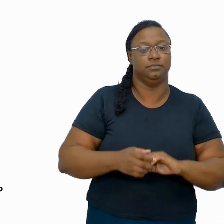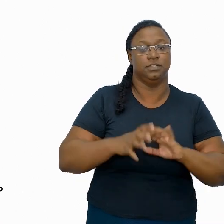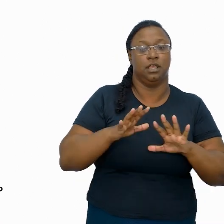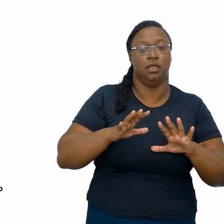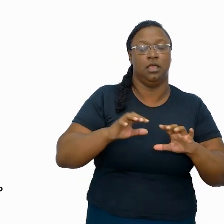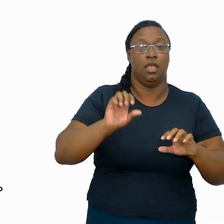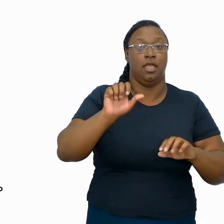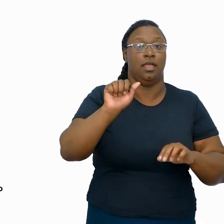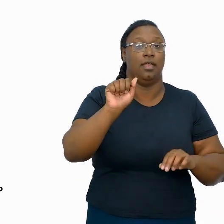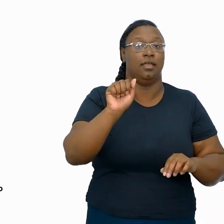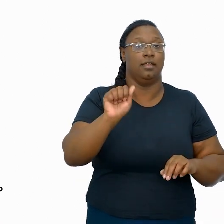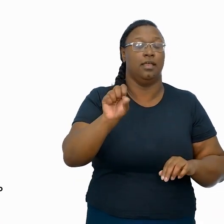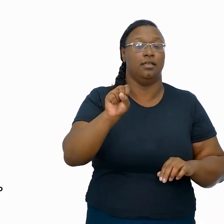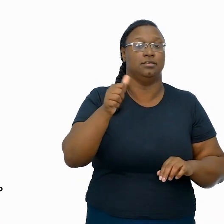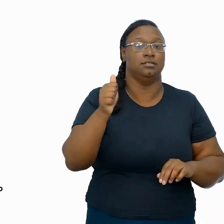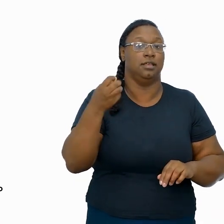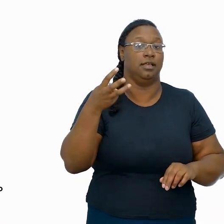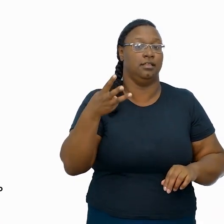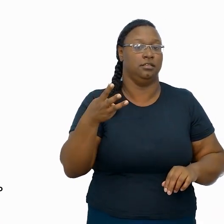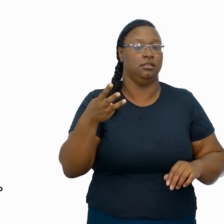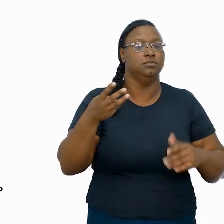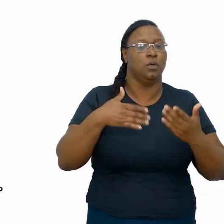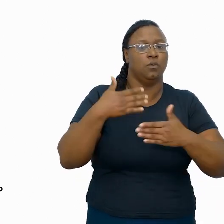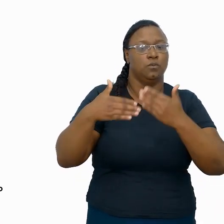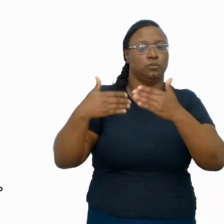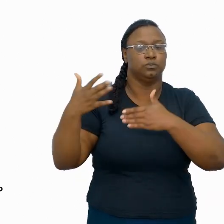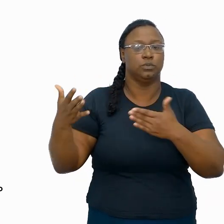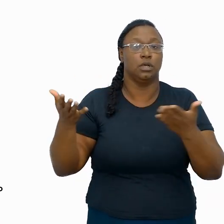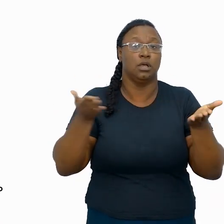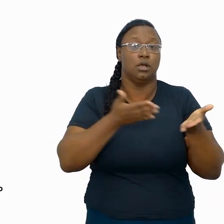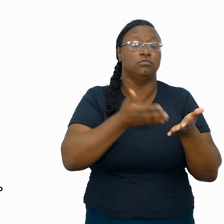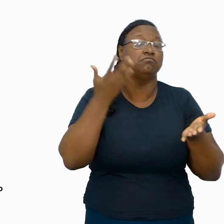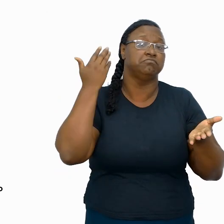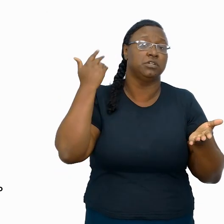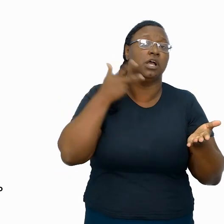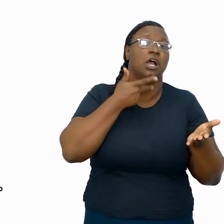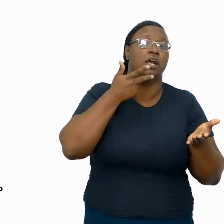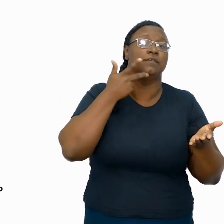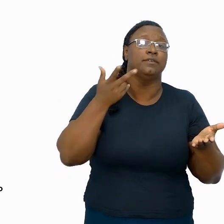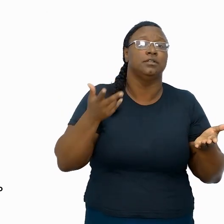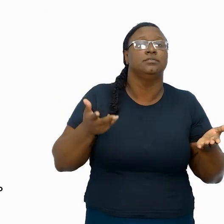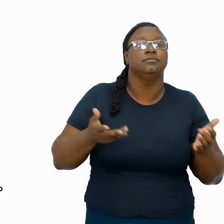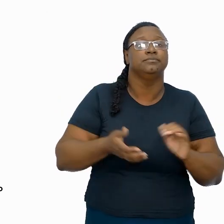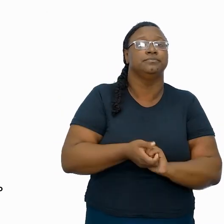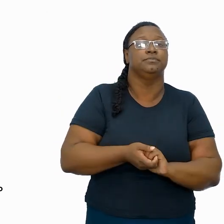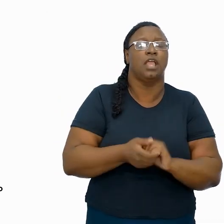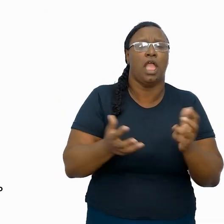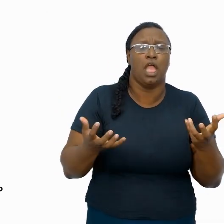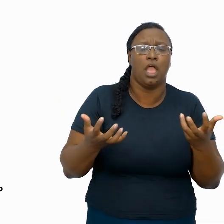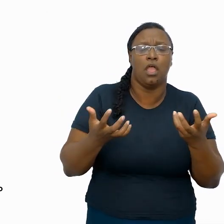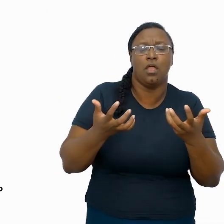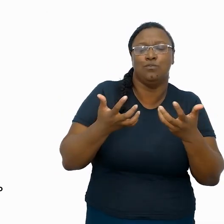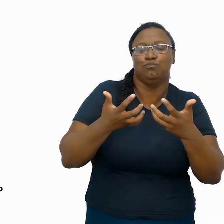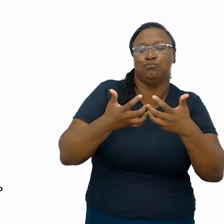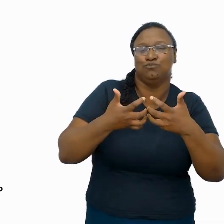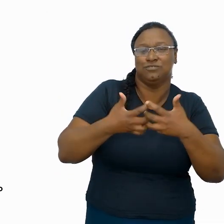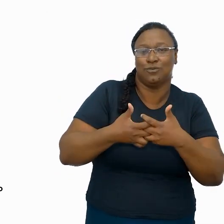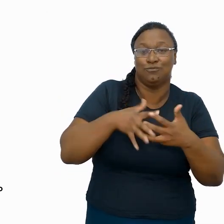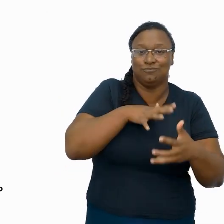lá no início, né, dia 9 de junho, o fechamento das formações é uma junção, né, das